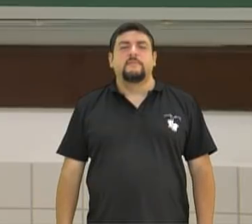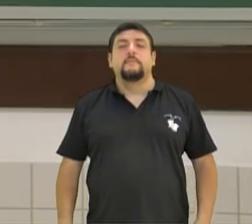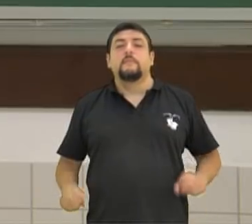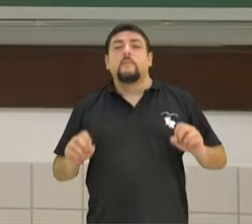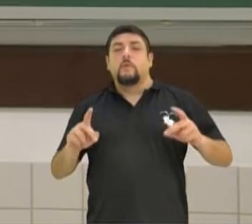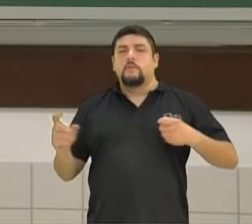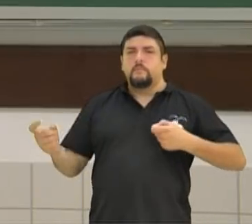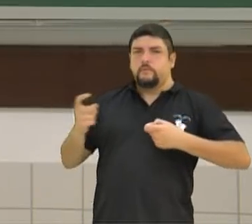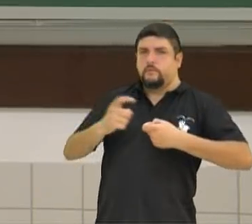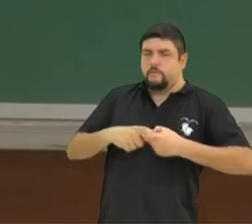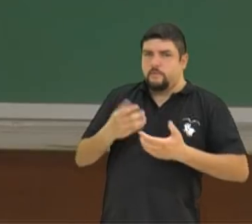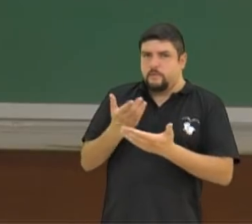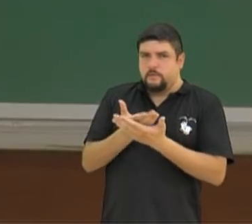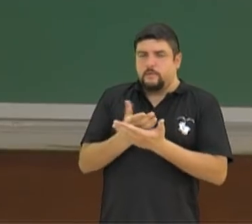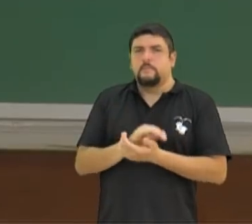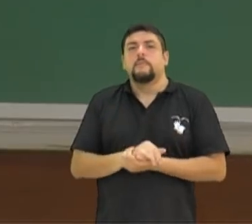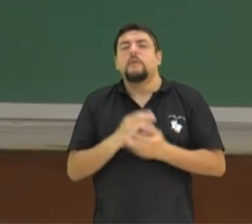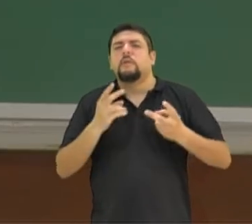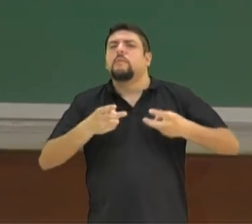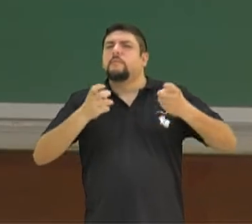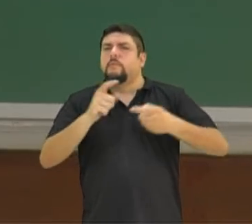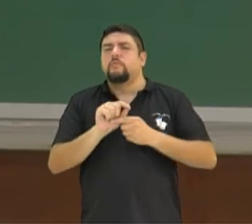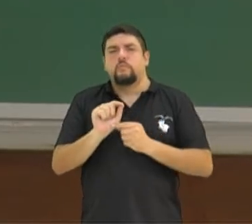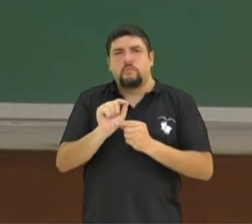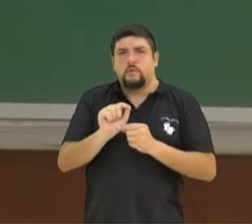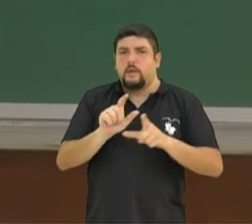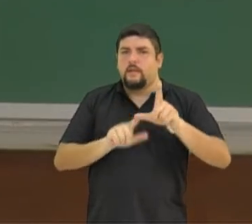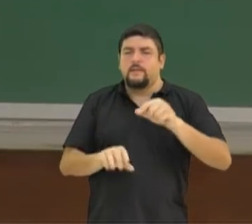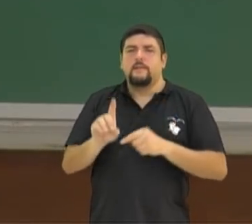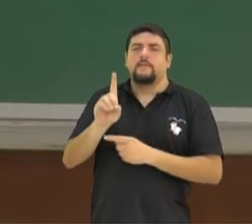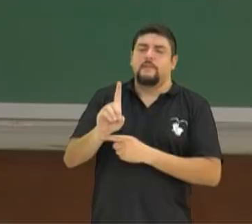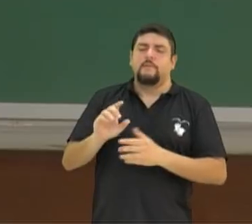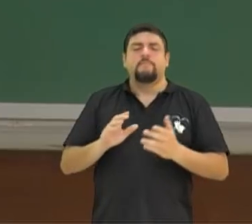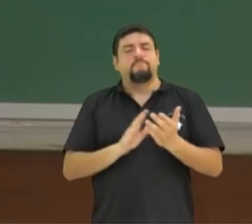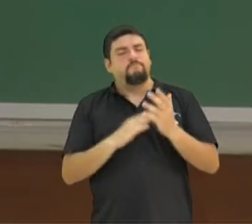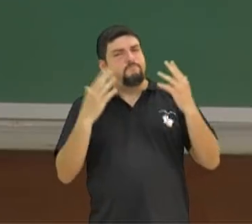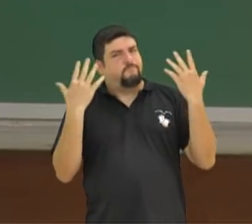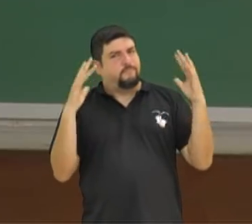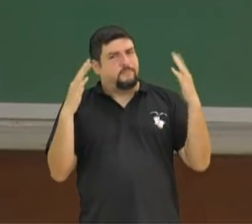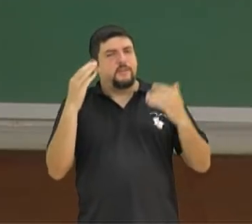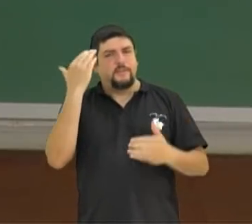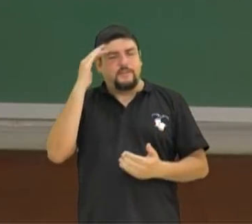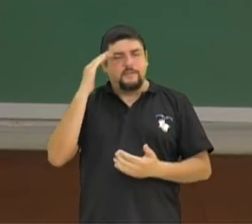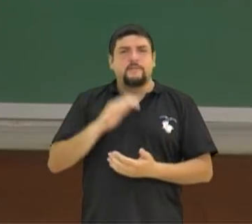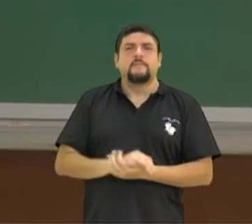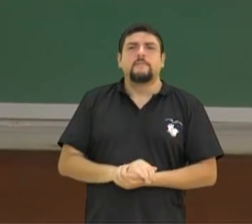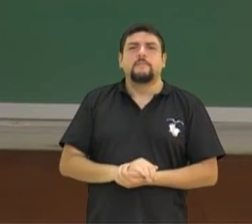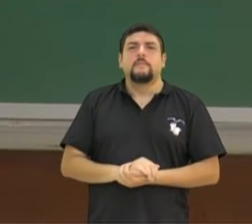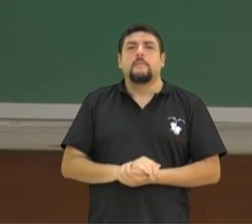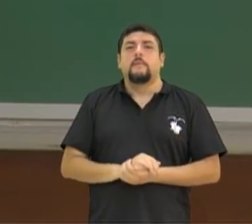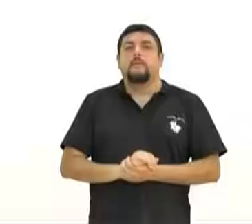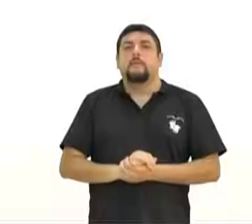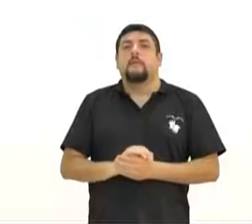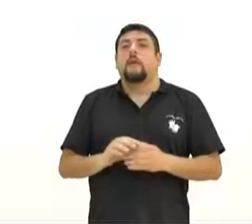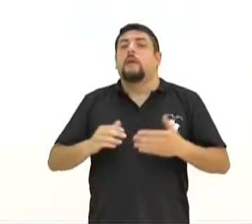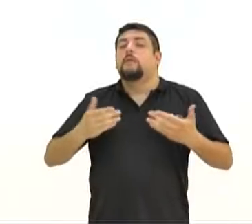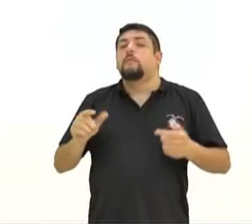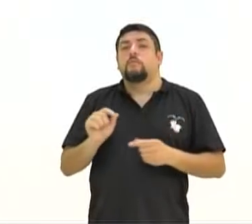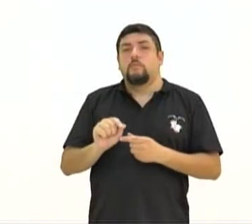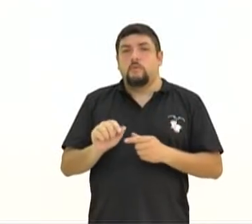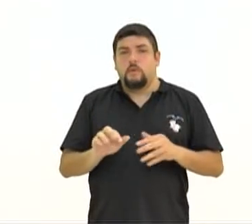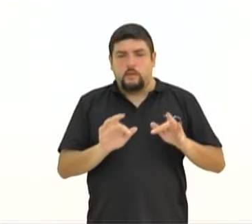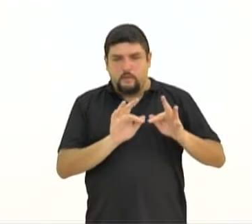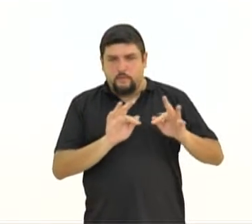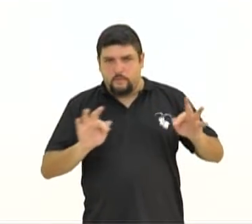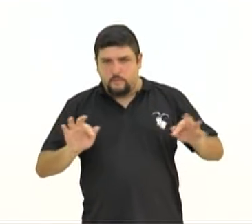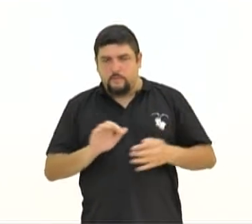Retornando então, pessoal, observem lá, quem assinalou a letra D, parabéns, conseguiu captar ali, né? Então a gente tem que a frase,